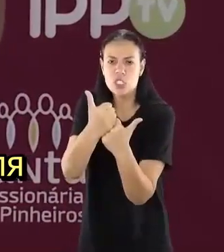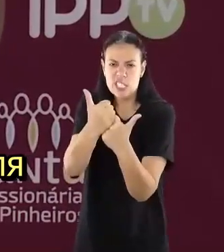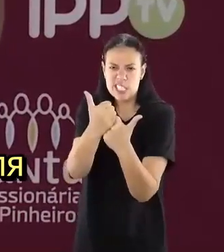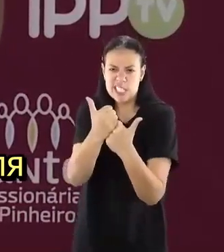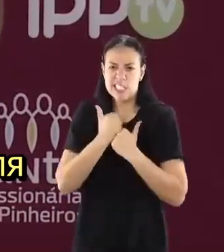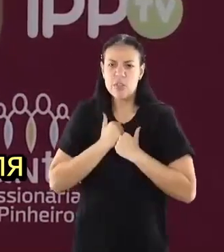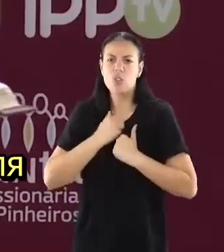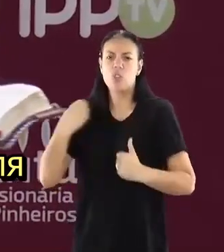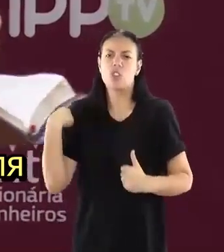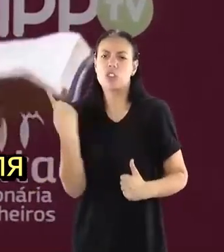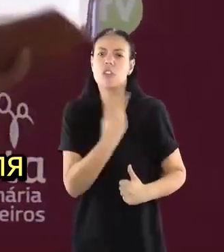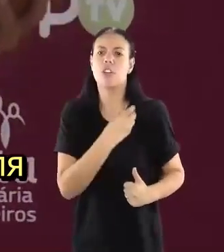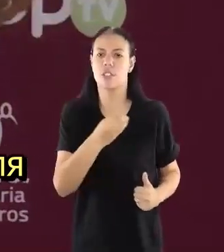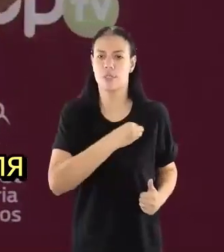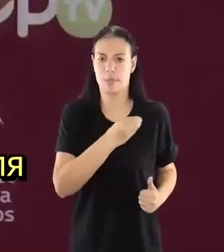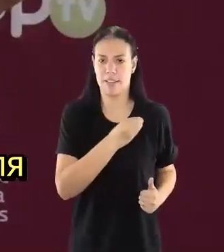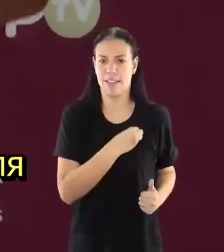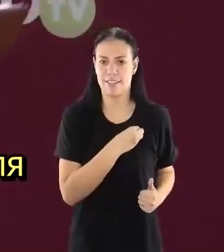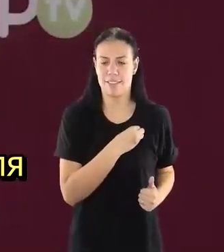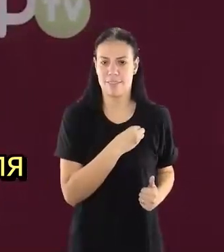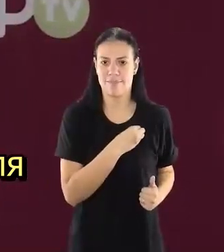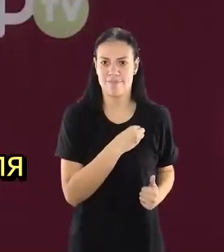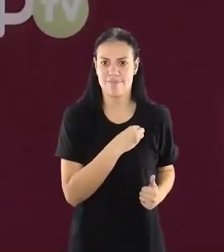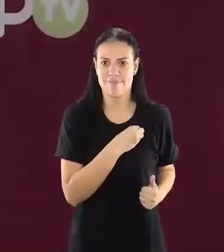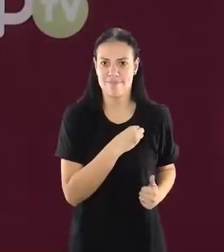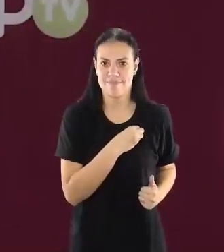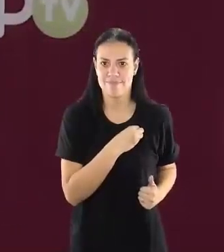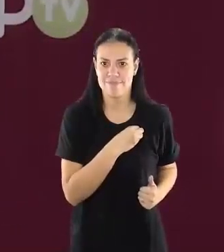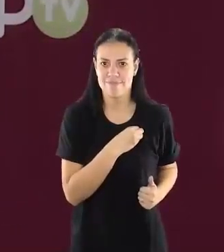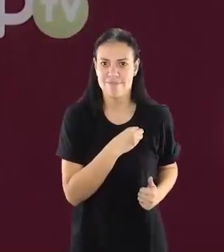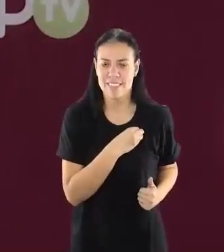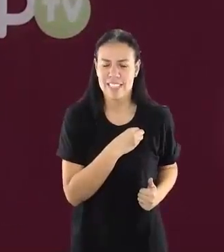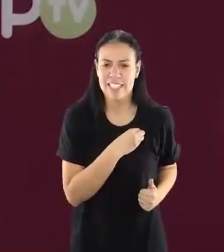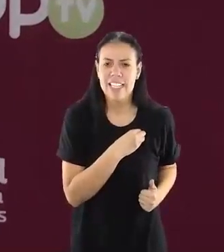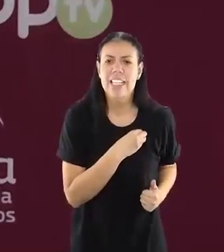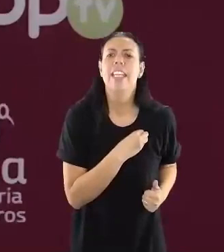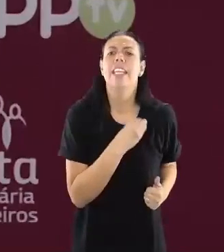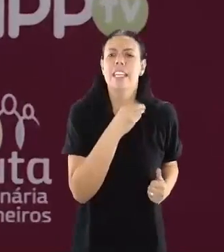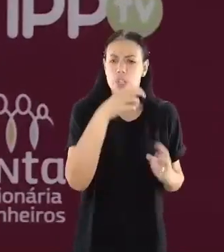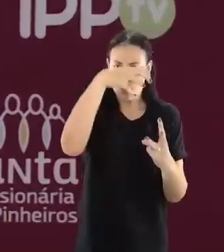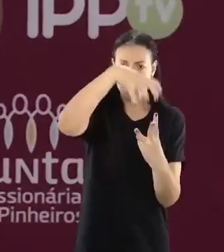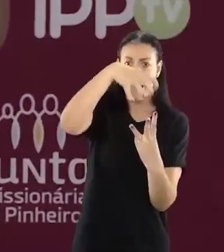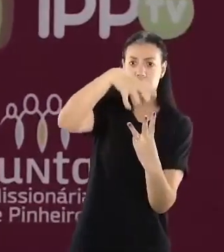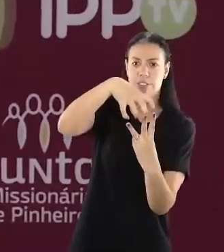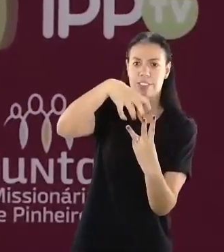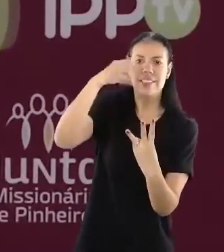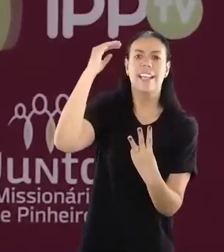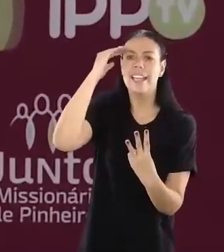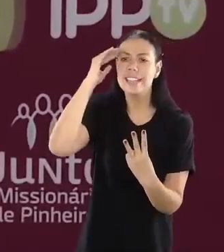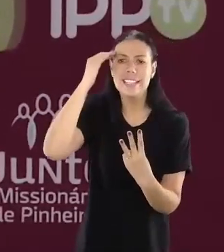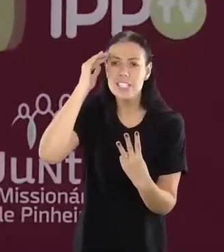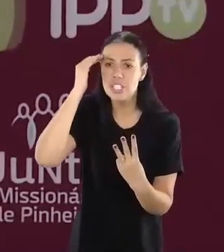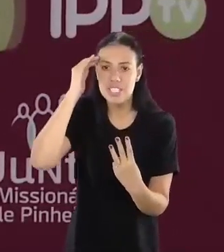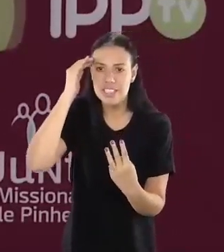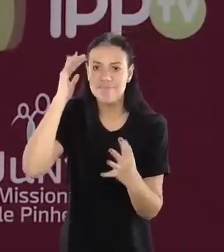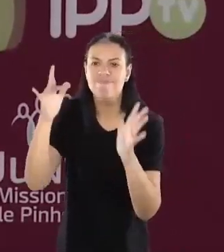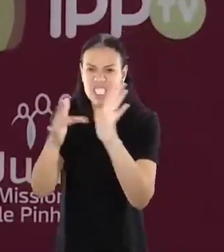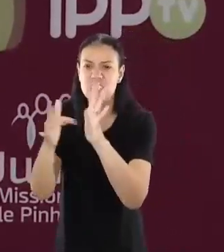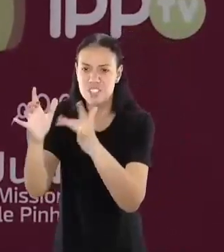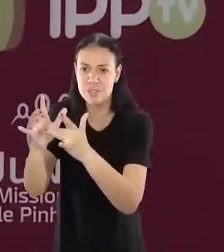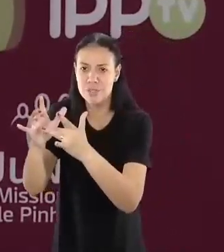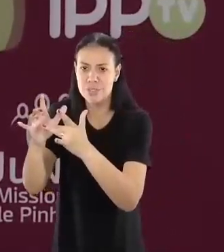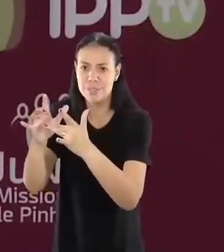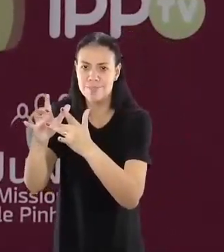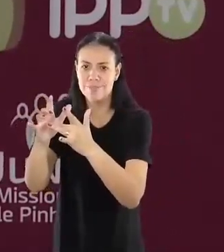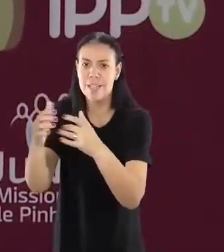corpo daquele que acabara de morrer, preparando-o para a morte, e eles entendiam que esse menino estava destinado a morrer, e morrer